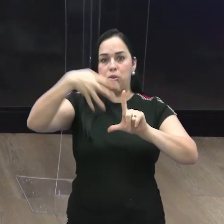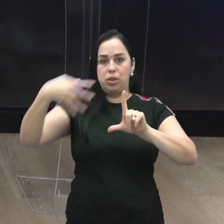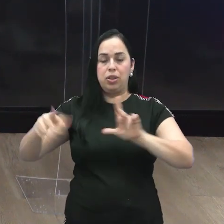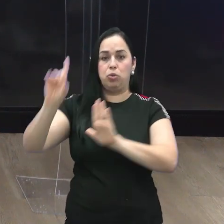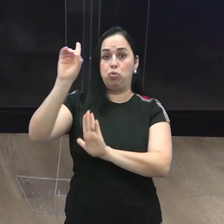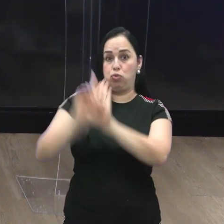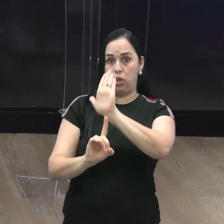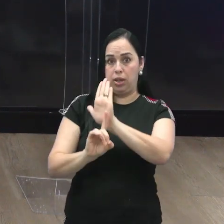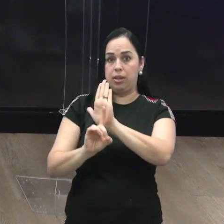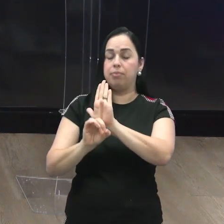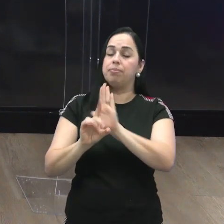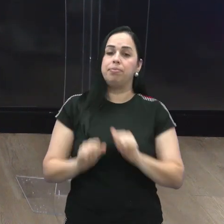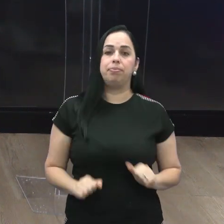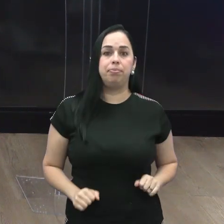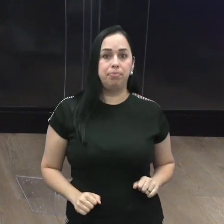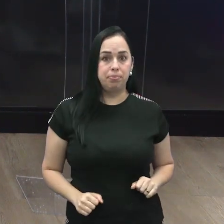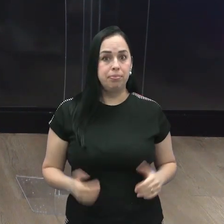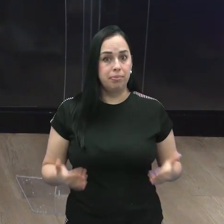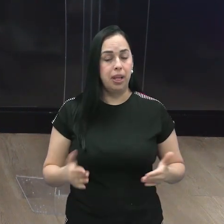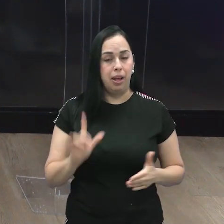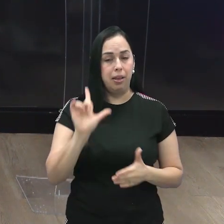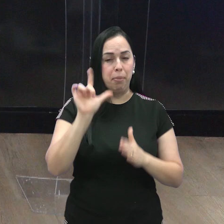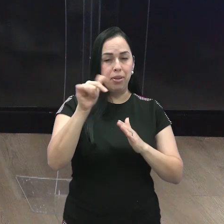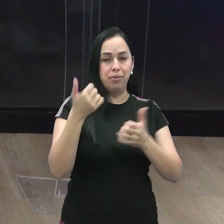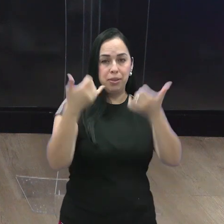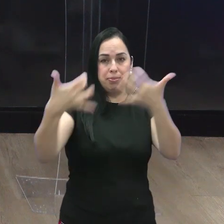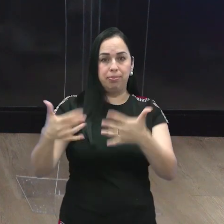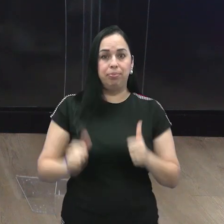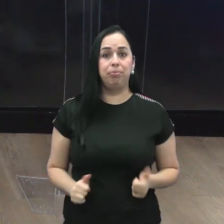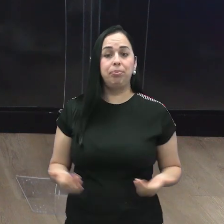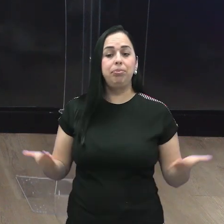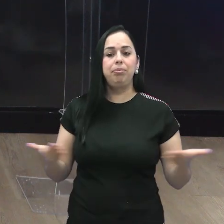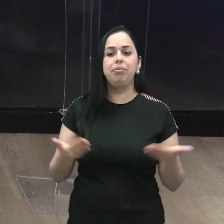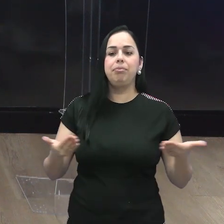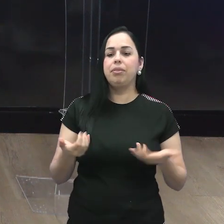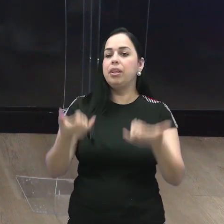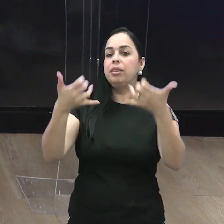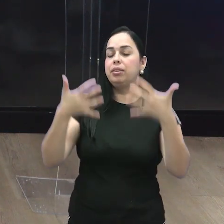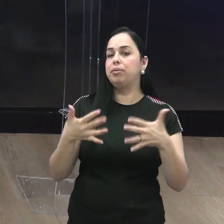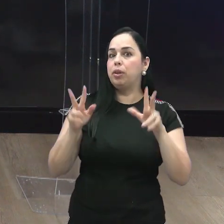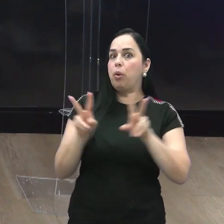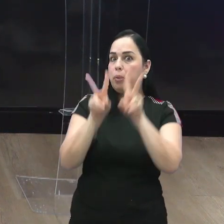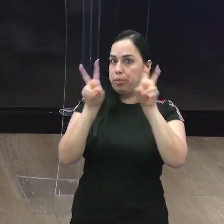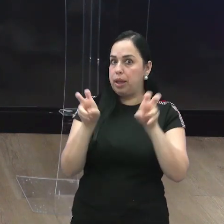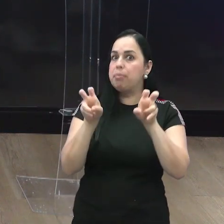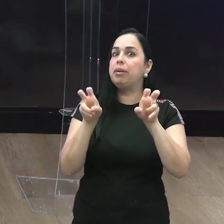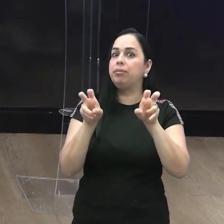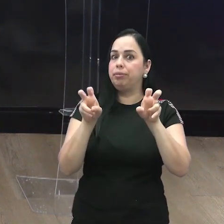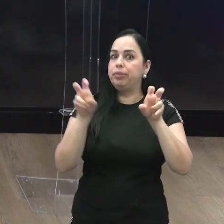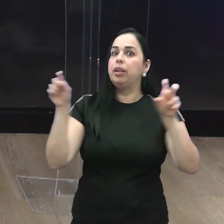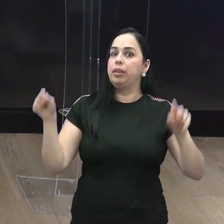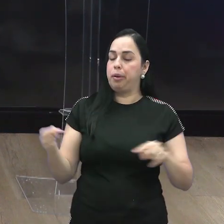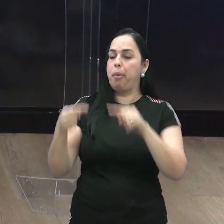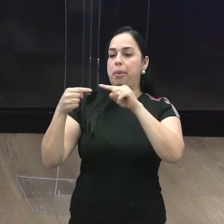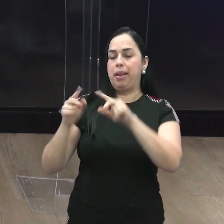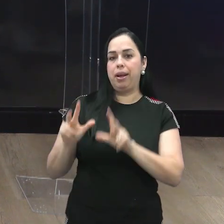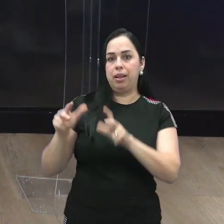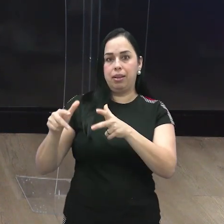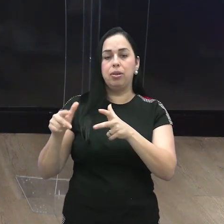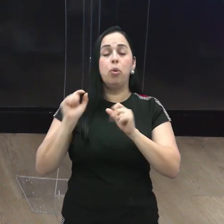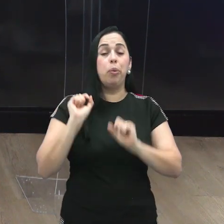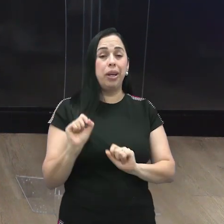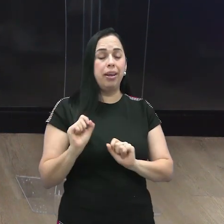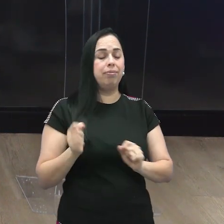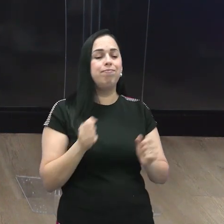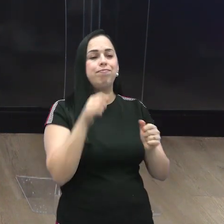Comunidade LGBTQIAP+. É já já. E a gente começa o boletim com um assunto que é tema aqui na Câmara Municipal,